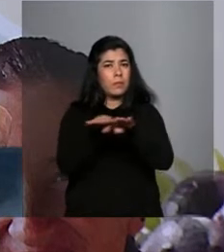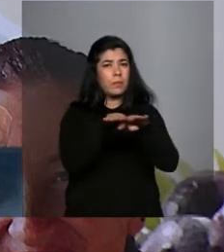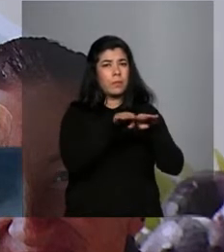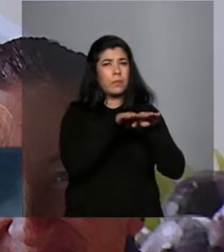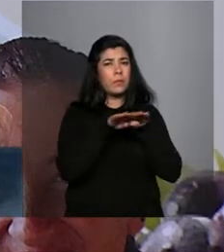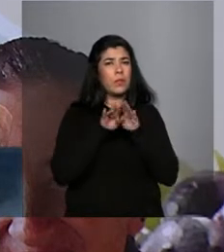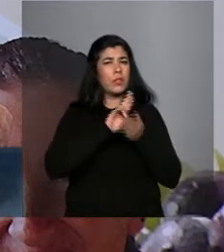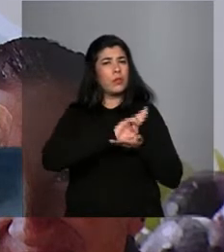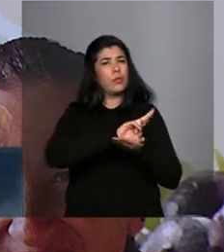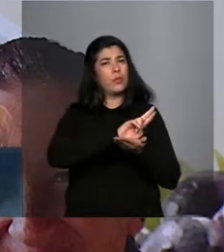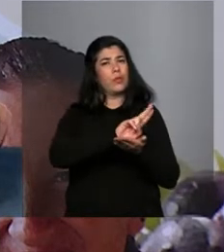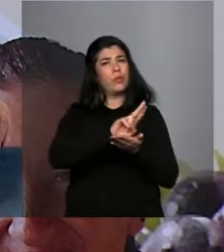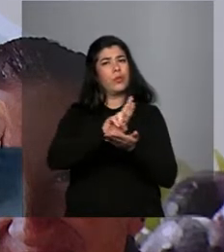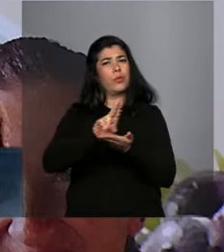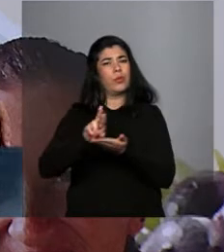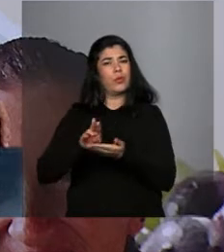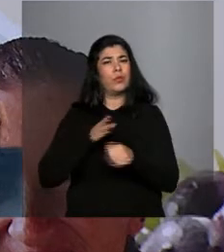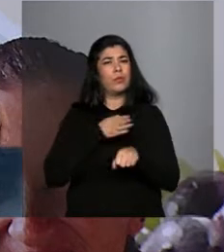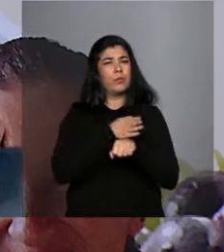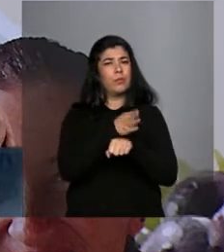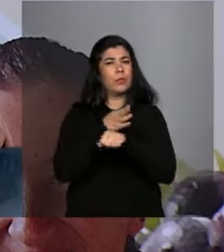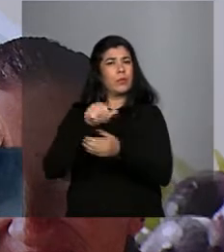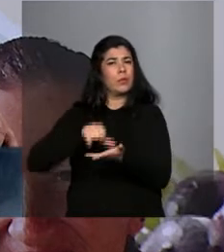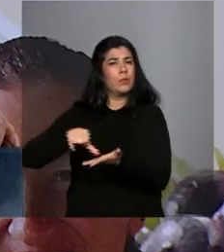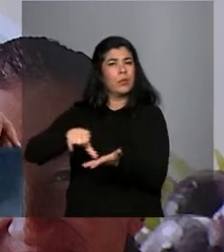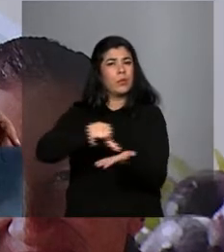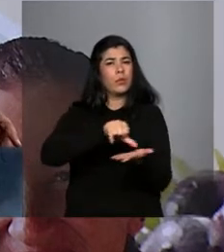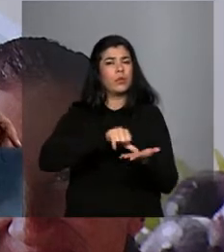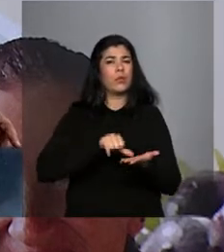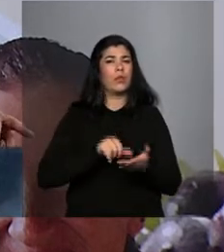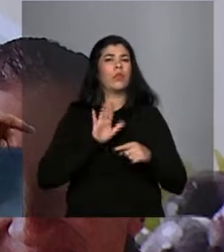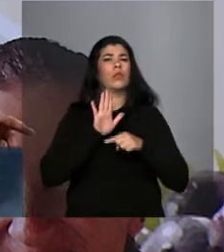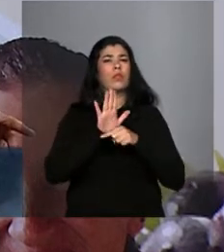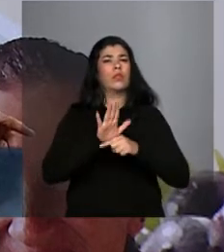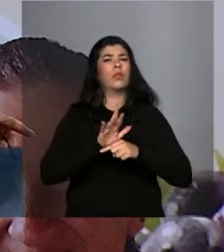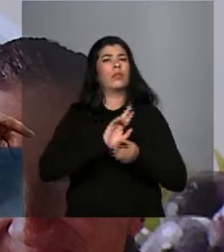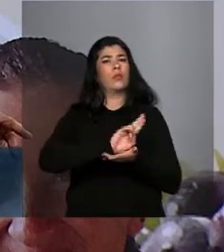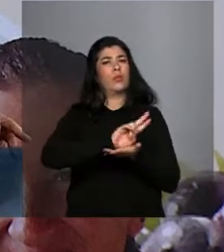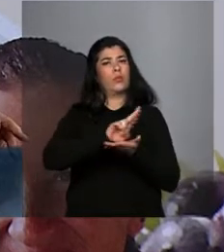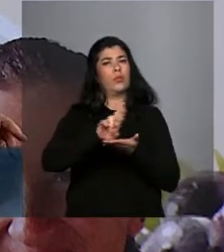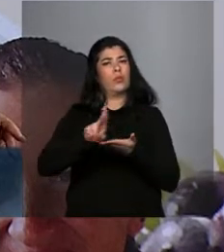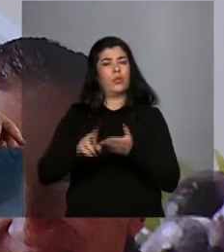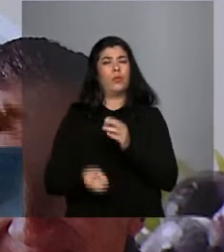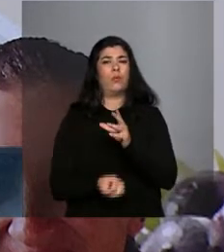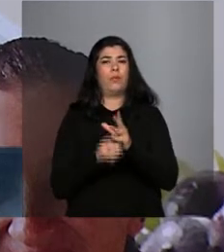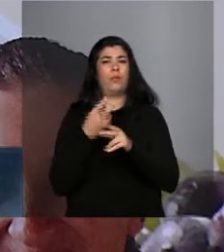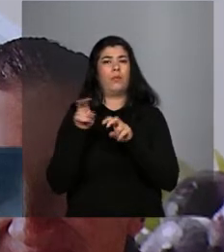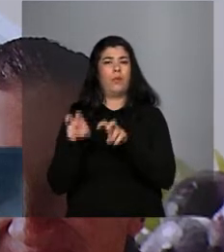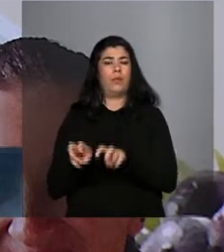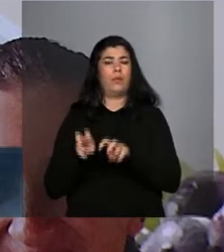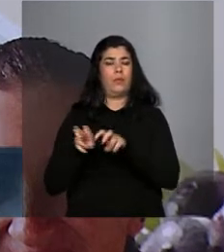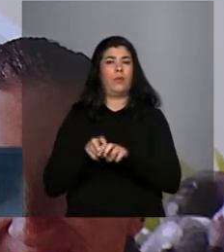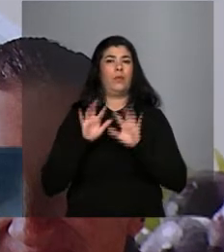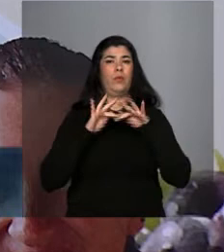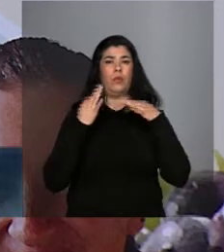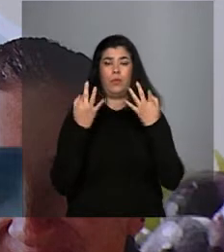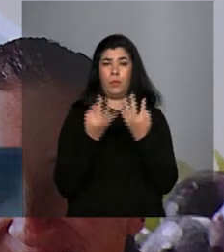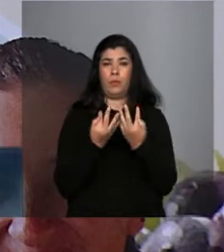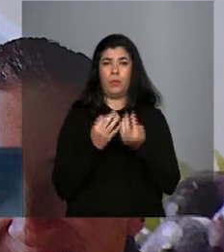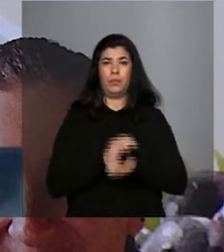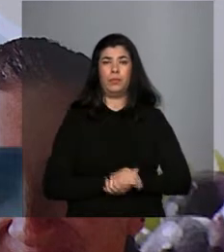vários segmentos que fazem a diversidade dos nossos agricultores familiares. Nós,